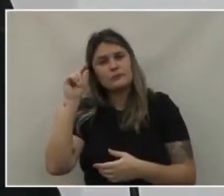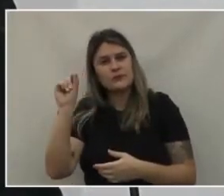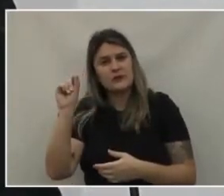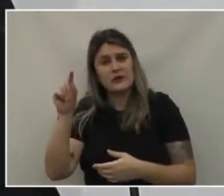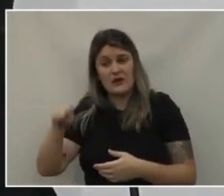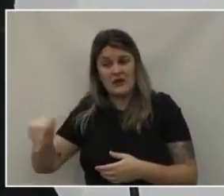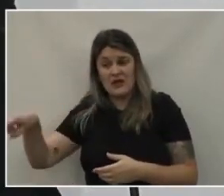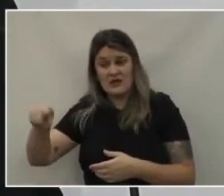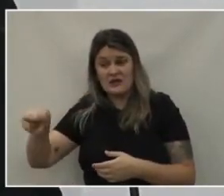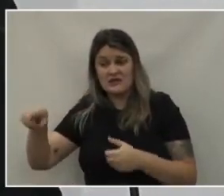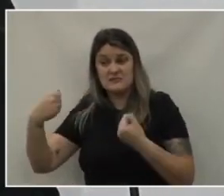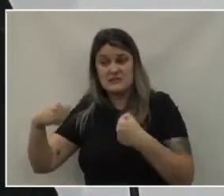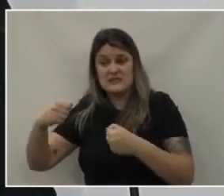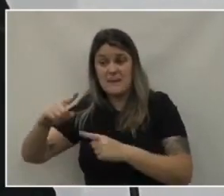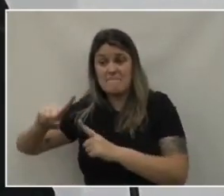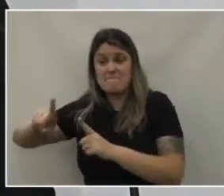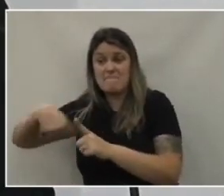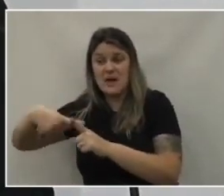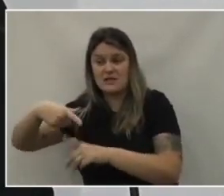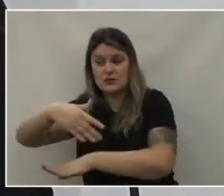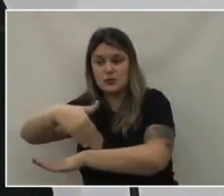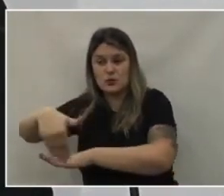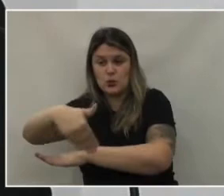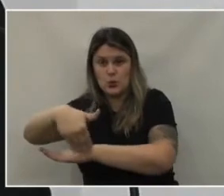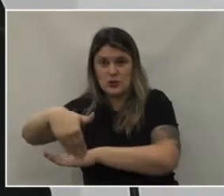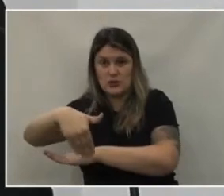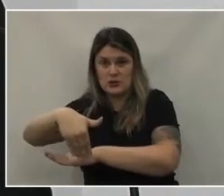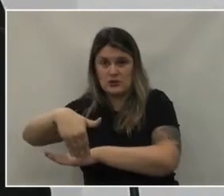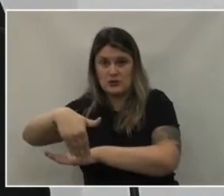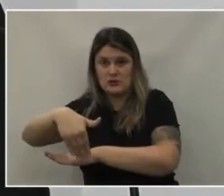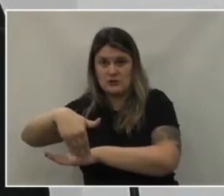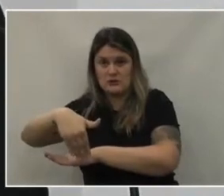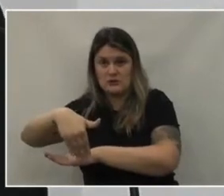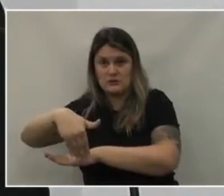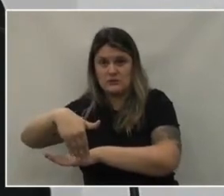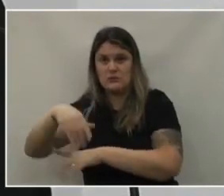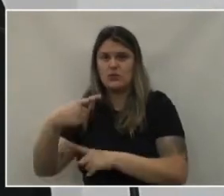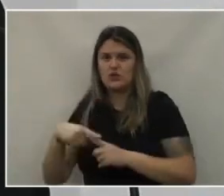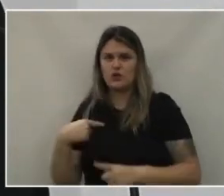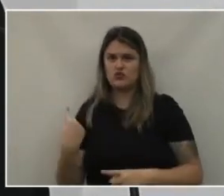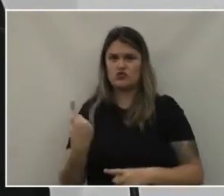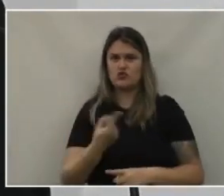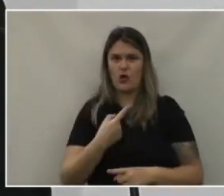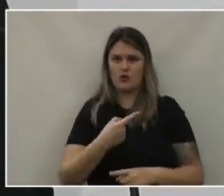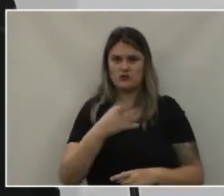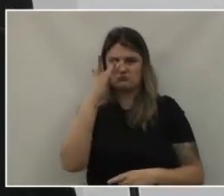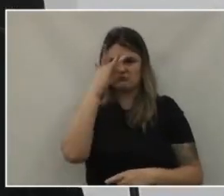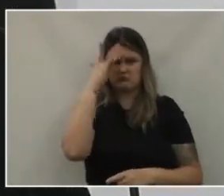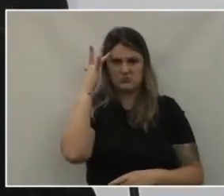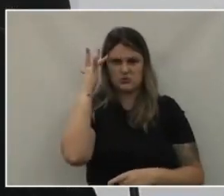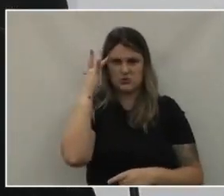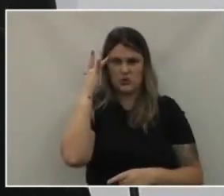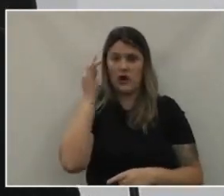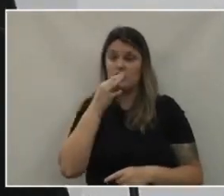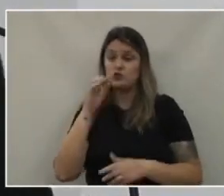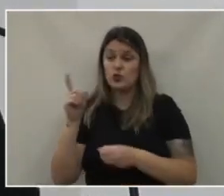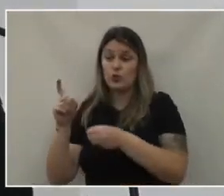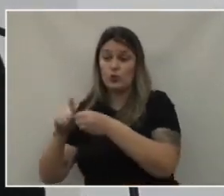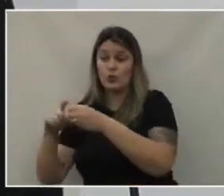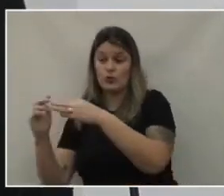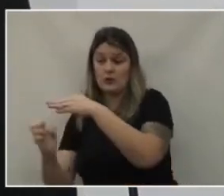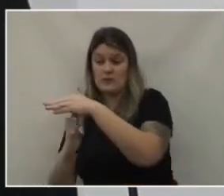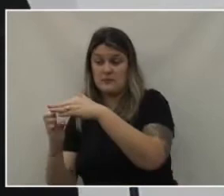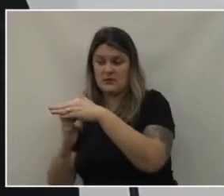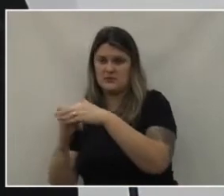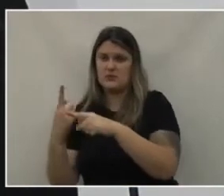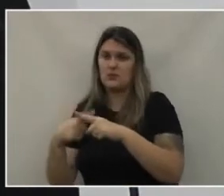eles dependem muito mais de uma rua ali do que a própria municipalidade, nós, munícipes. Então, assim como aconteceu no